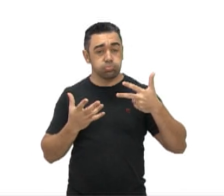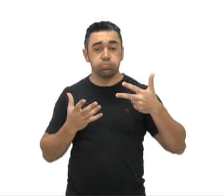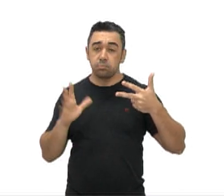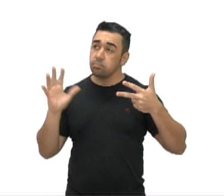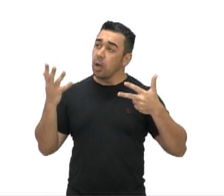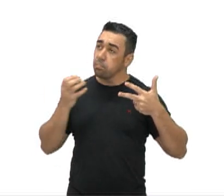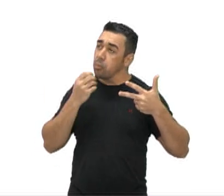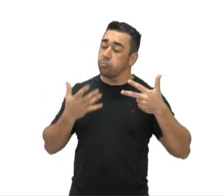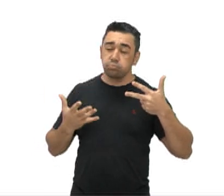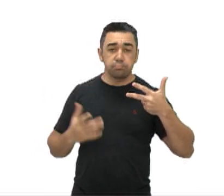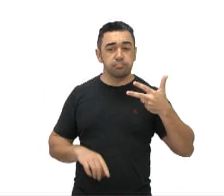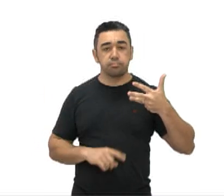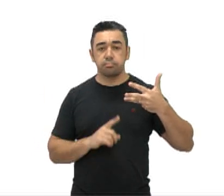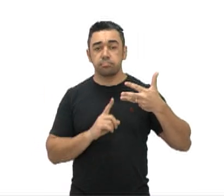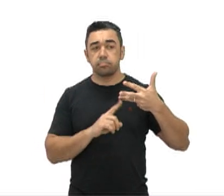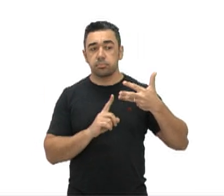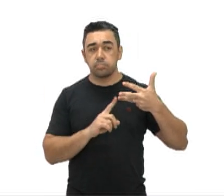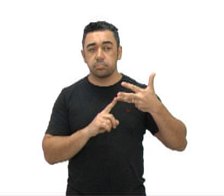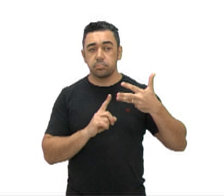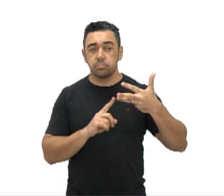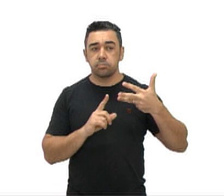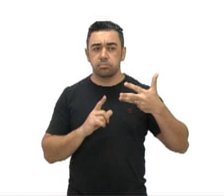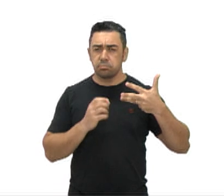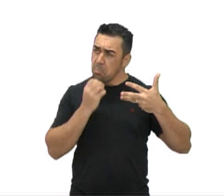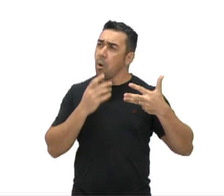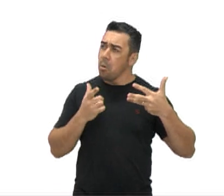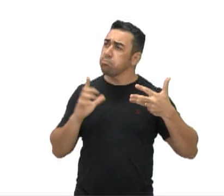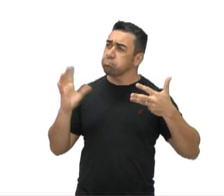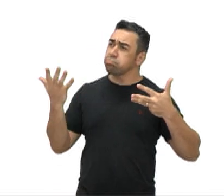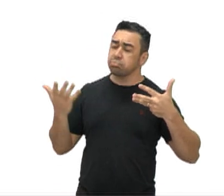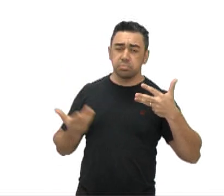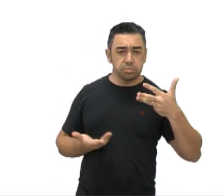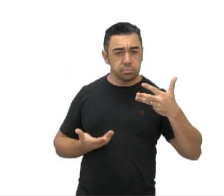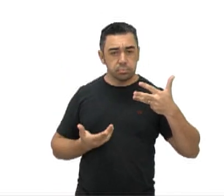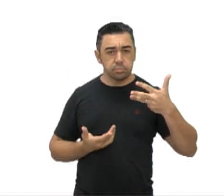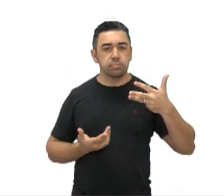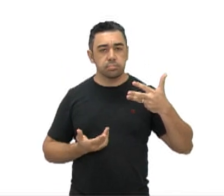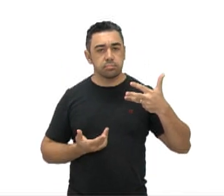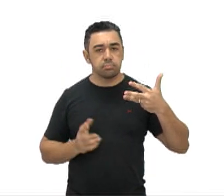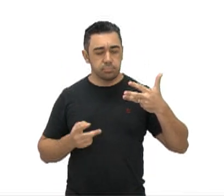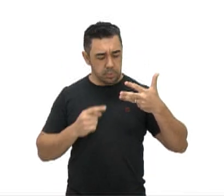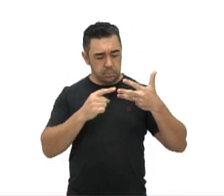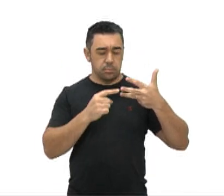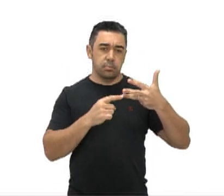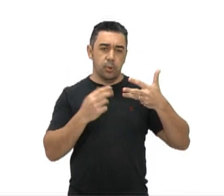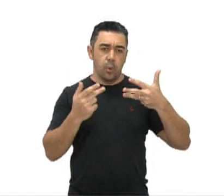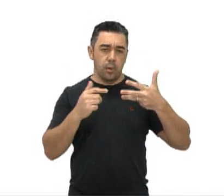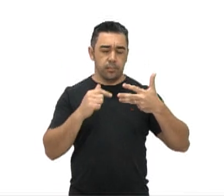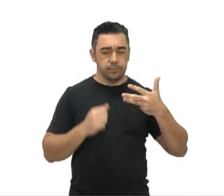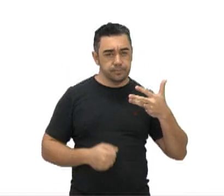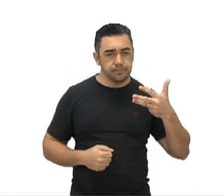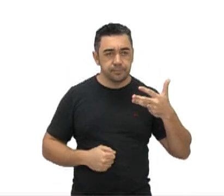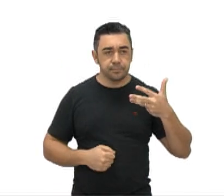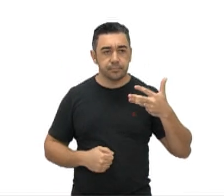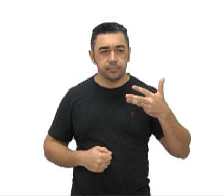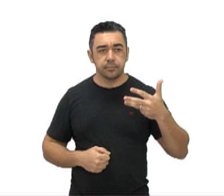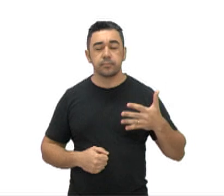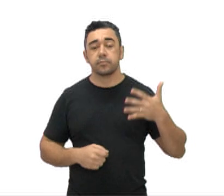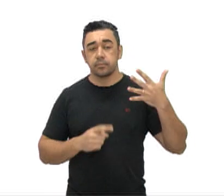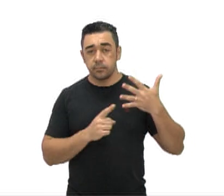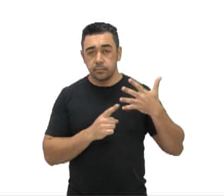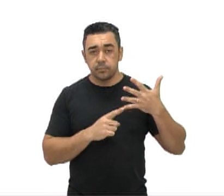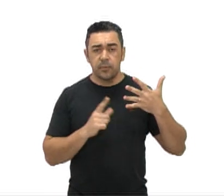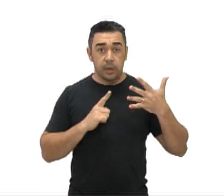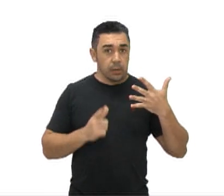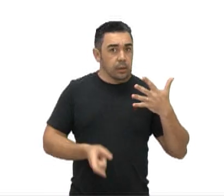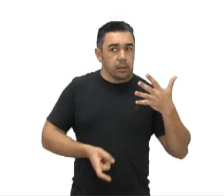né? O tempo está bom. Hace buen tempo, a mesma coisa, o tempo está fazendo um tempo bom, né? Hace